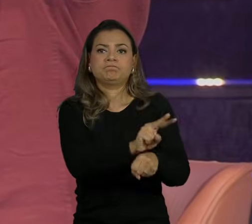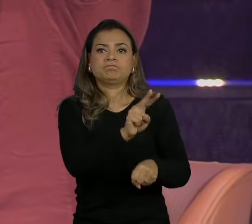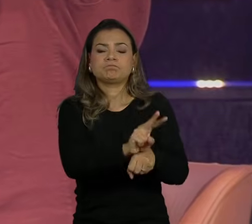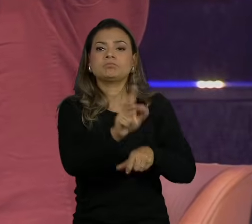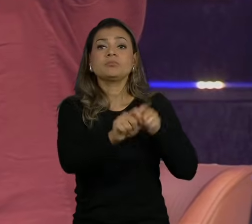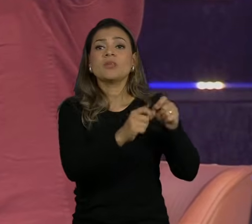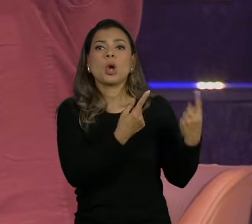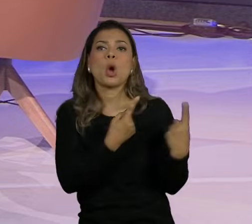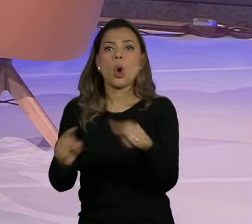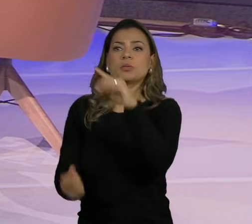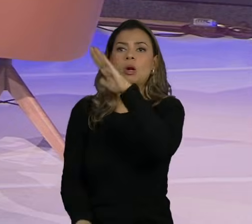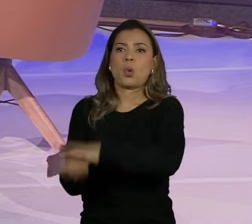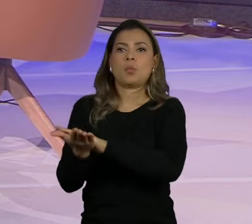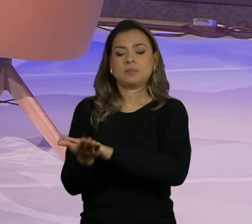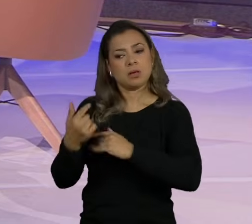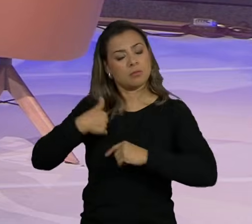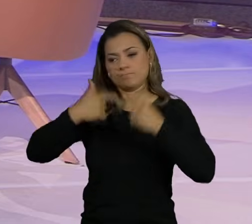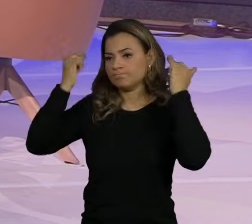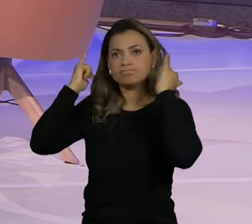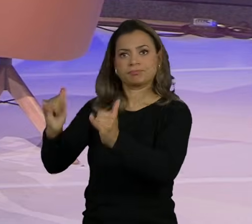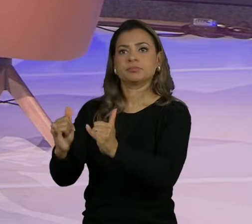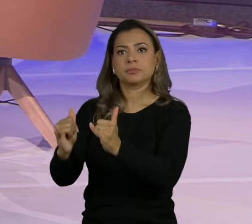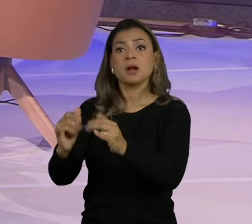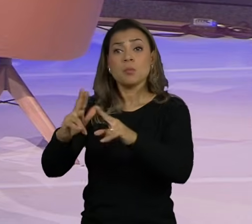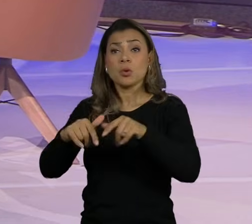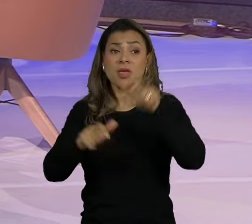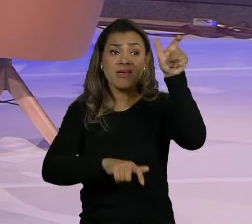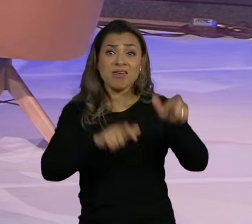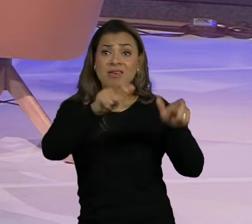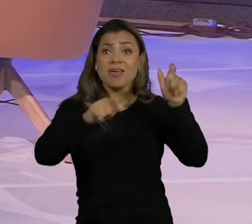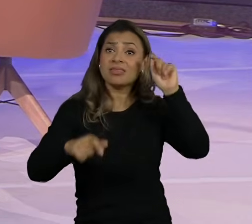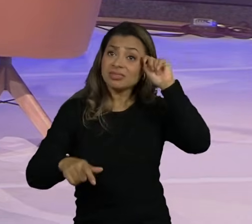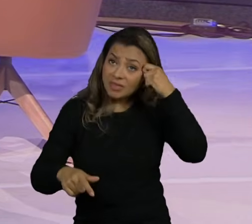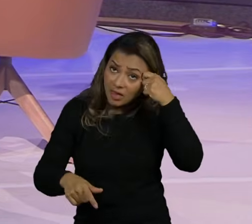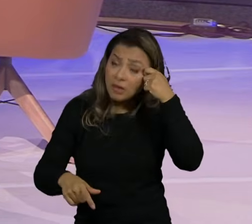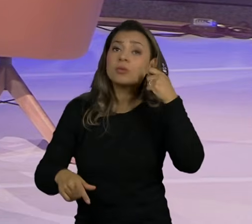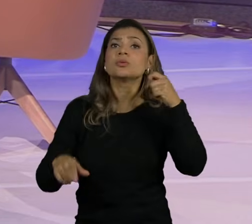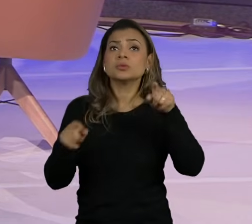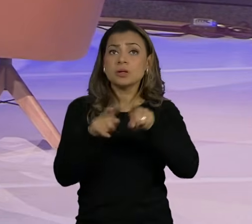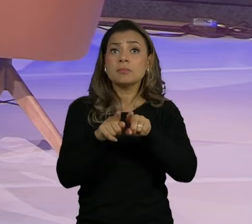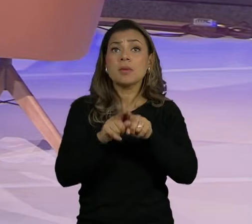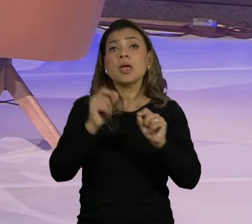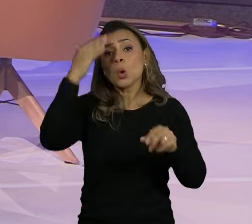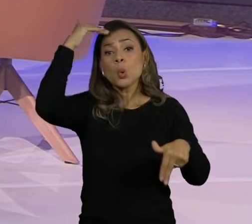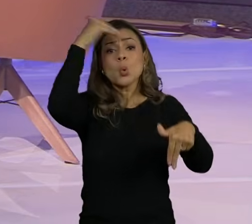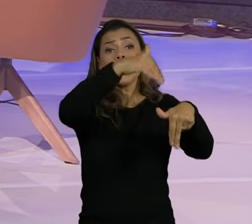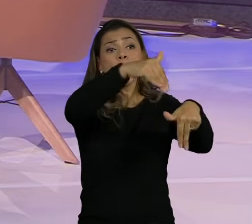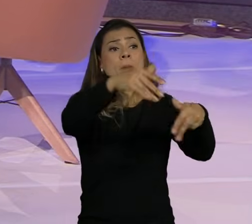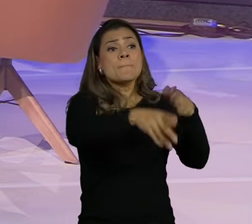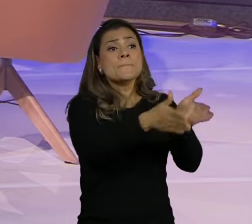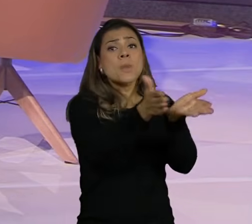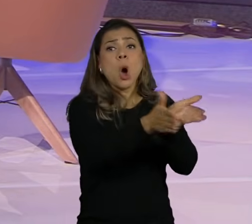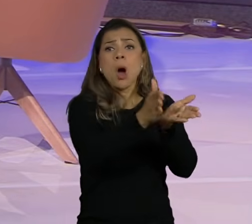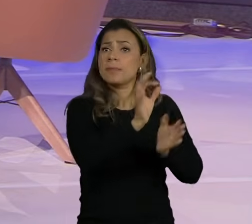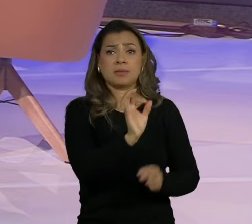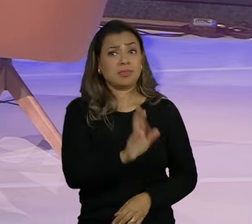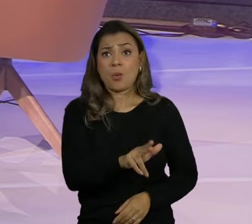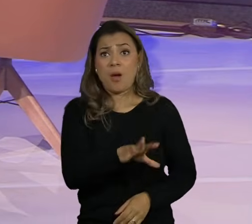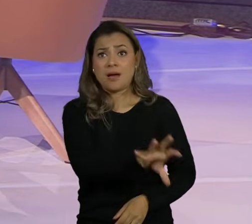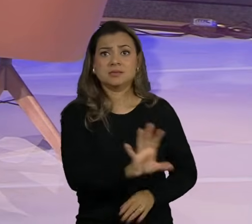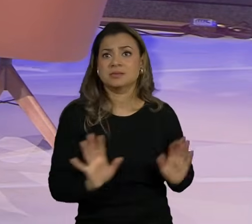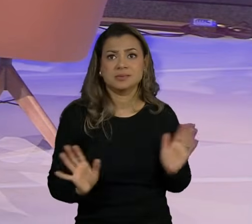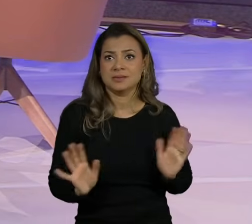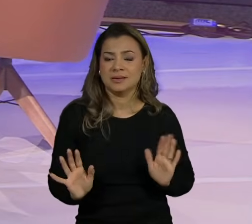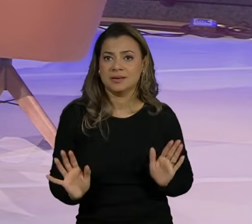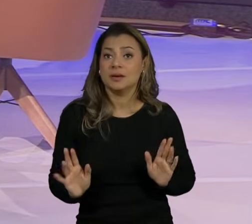contra a corrupção. Né? O que os negros, mestiços e tal, teriam a culpa. Percebe? Então, esse é o esquema